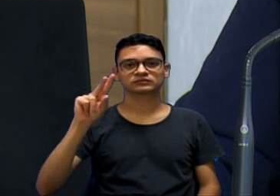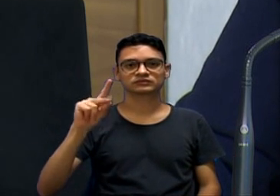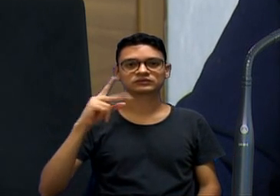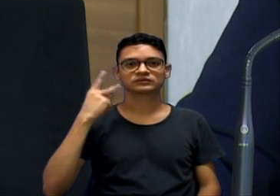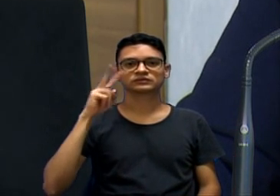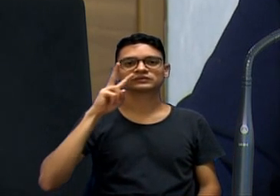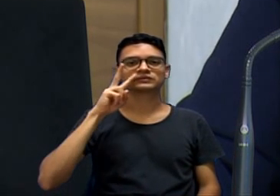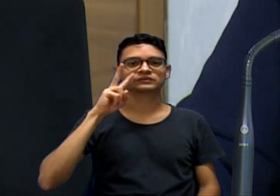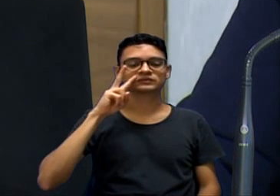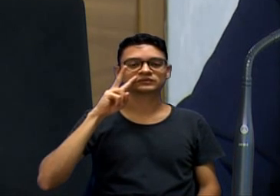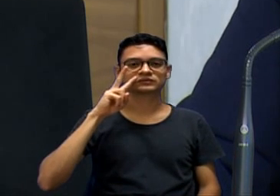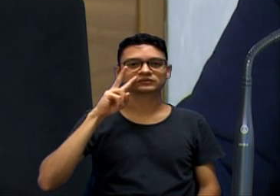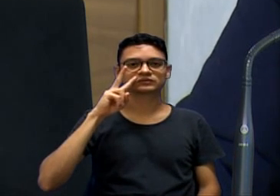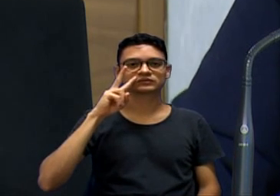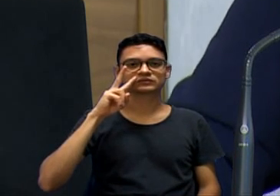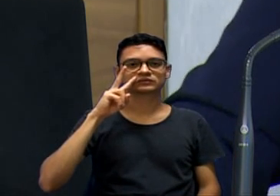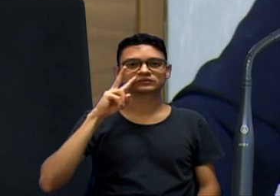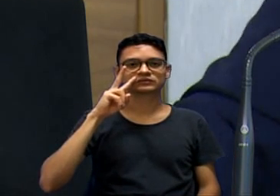Vereador Vitão.